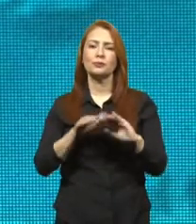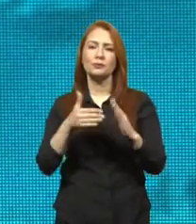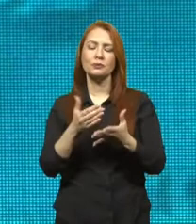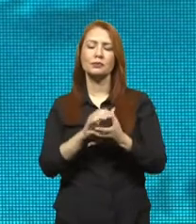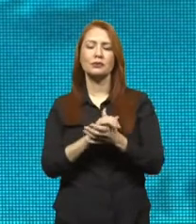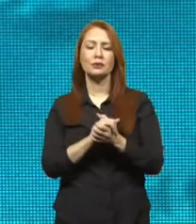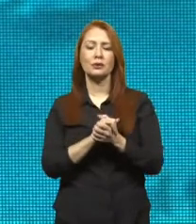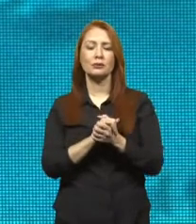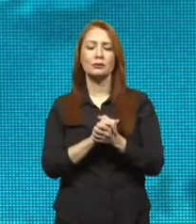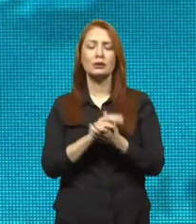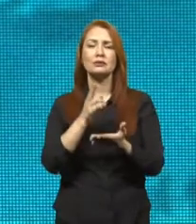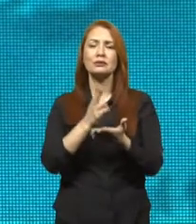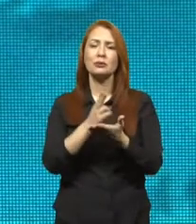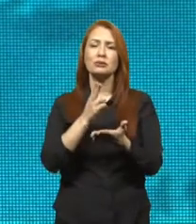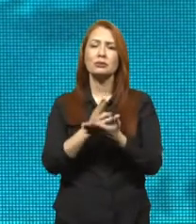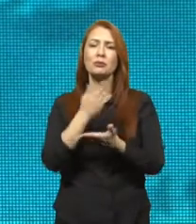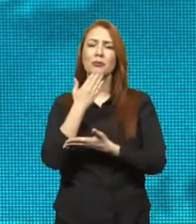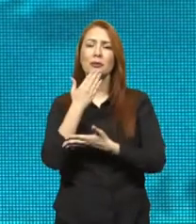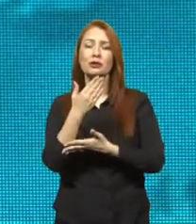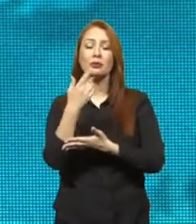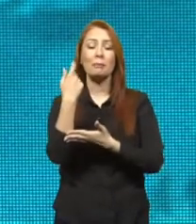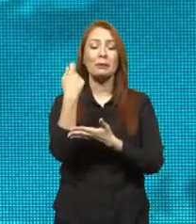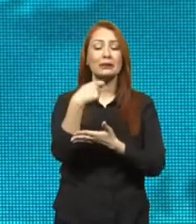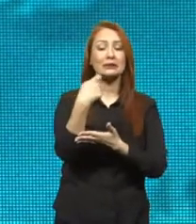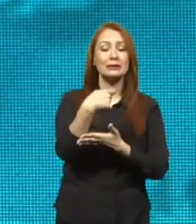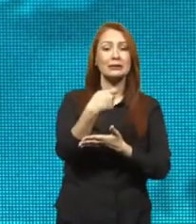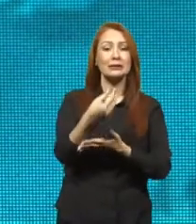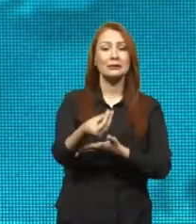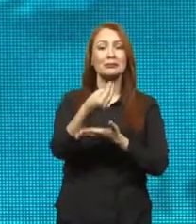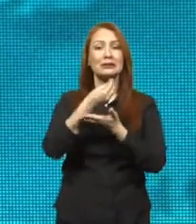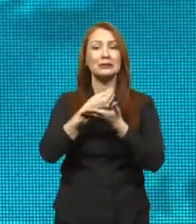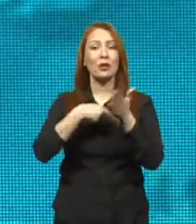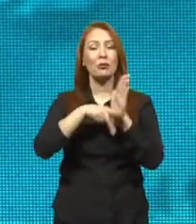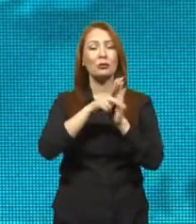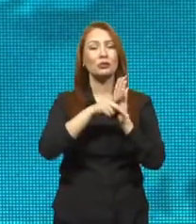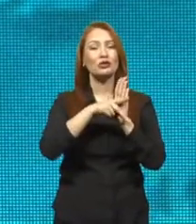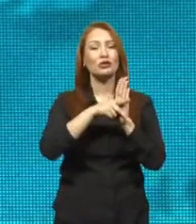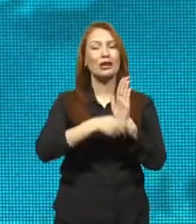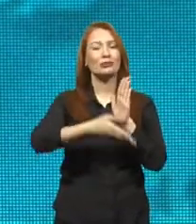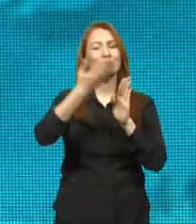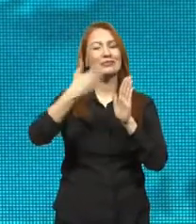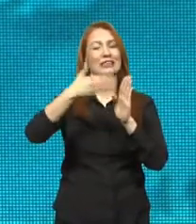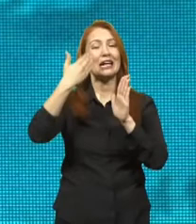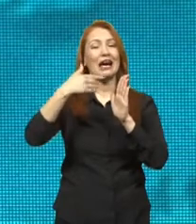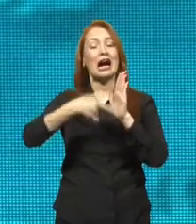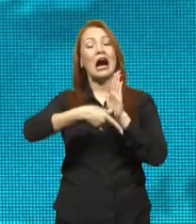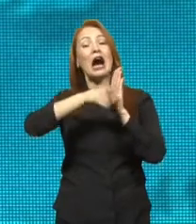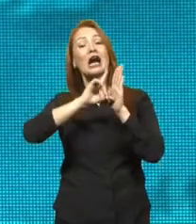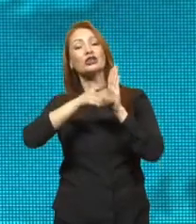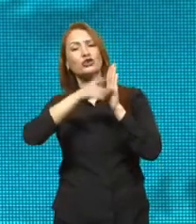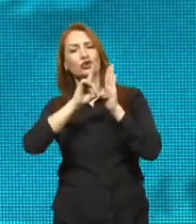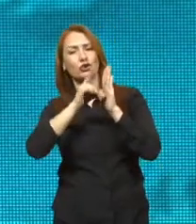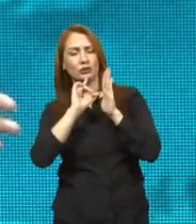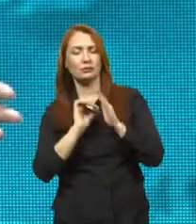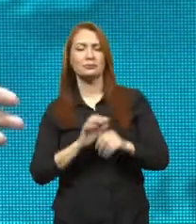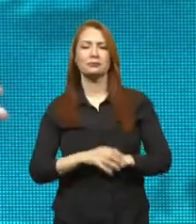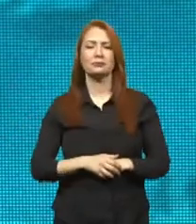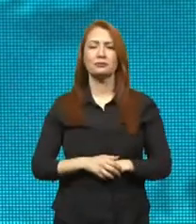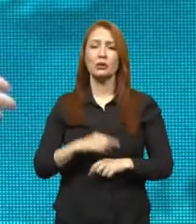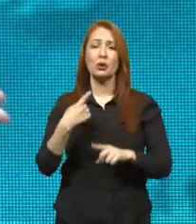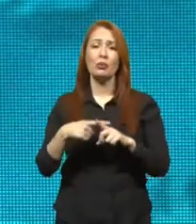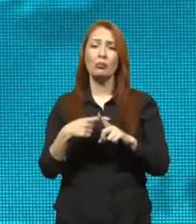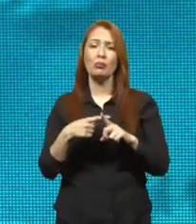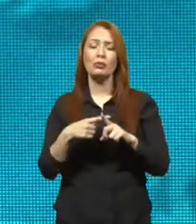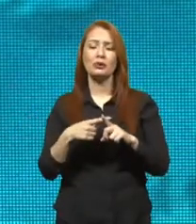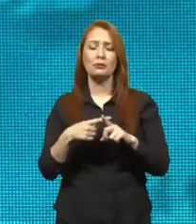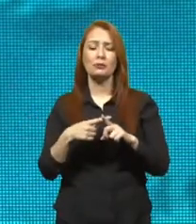coisa que a gente sempre pede com antecedência. Olha, manda com tempo. Claro. Né? Porque é uma grande empresa, tem, sim, muita, tem